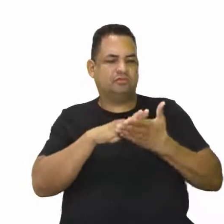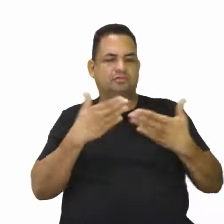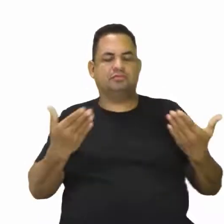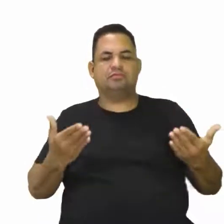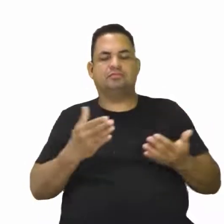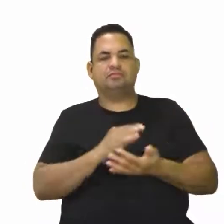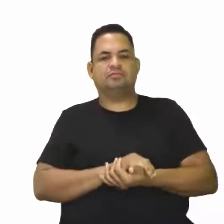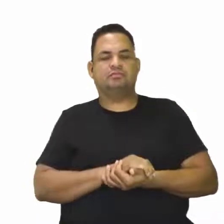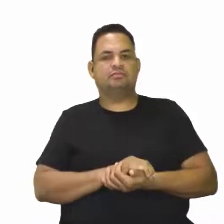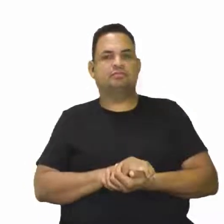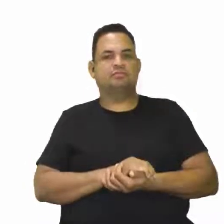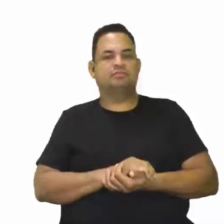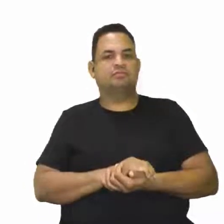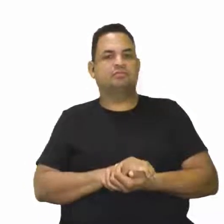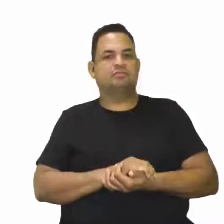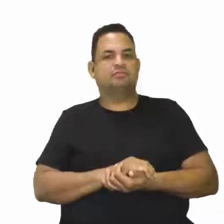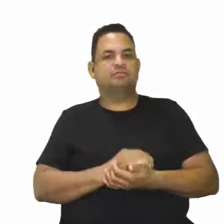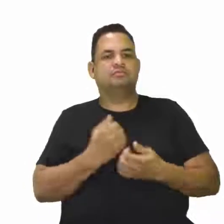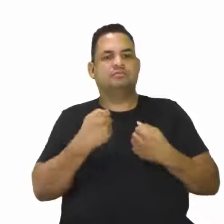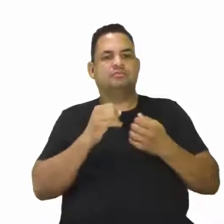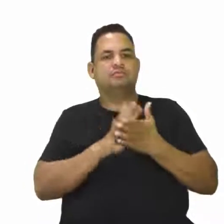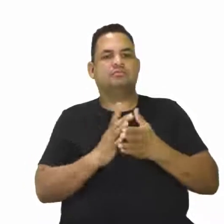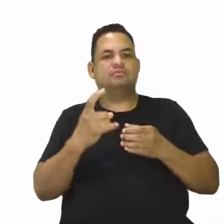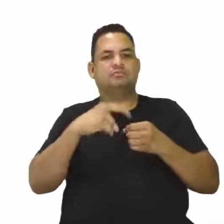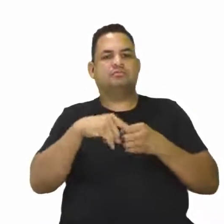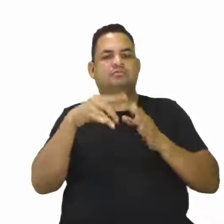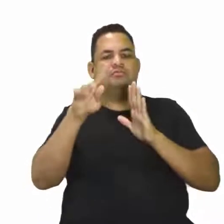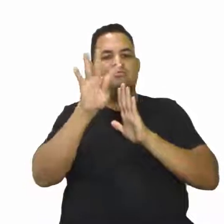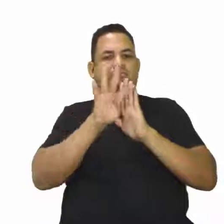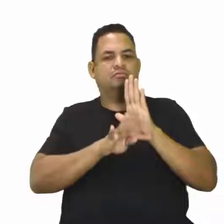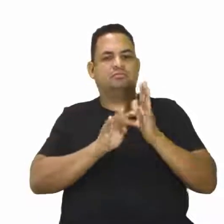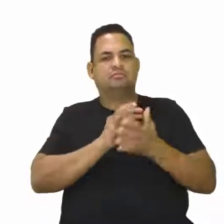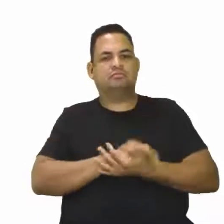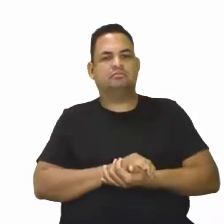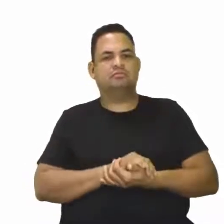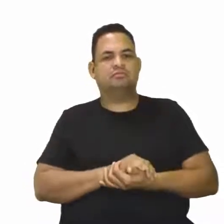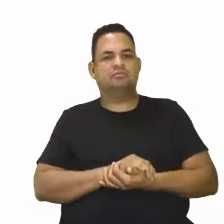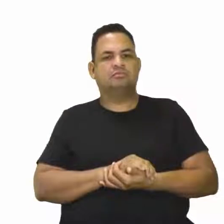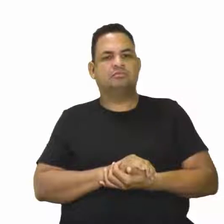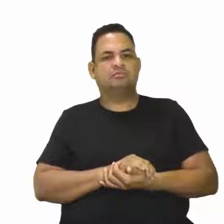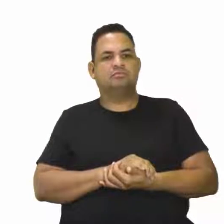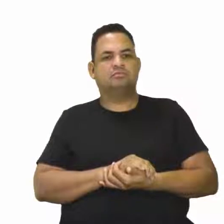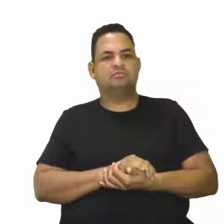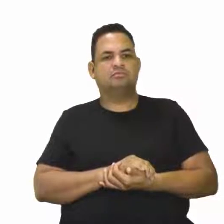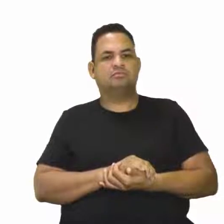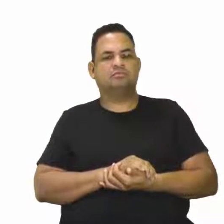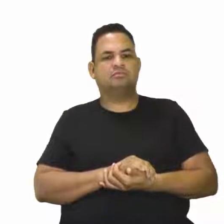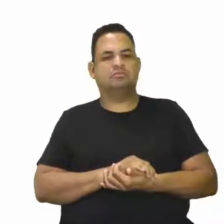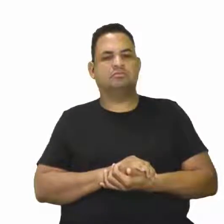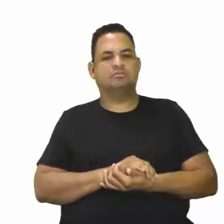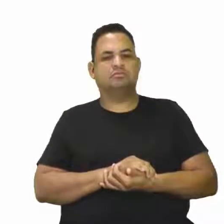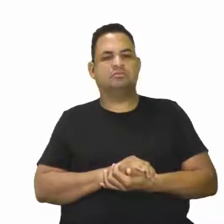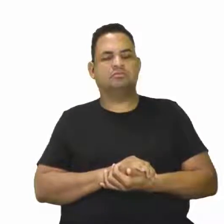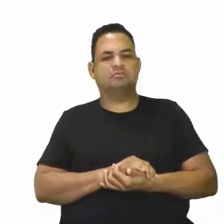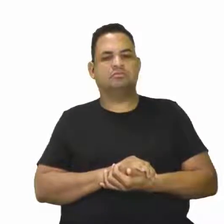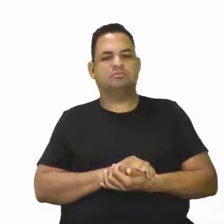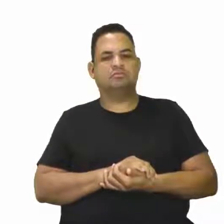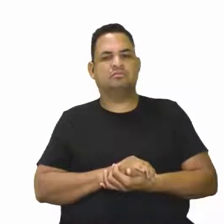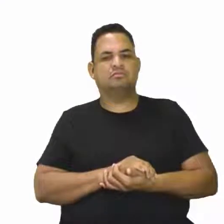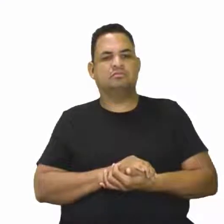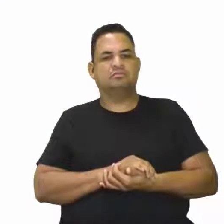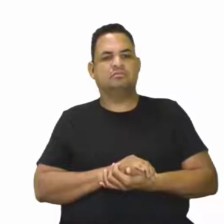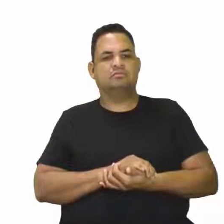resistentes? Então a gente pode voltar no nosso texto e ver aqui, ó. Tradicionalmente eram feitos por